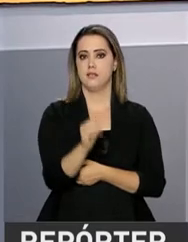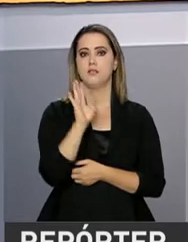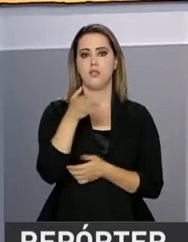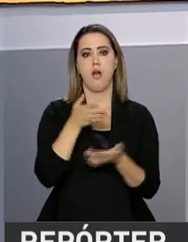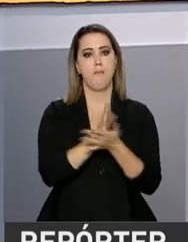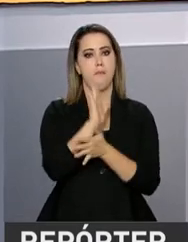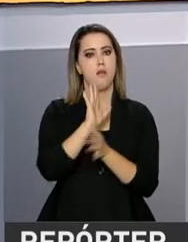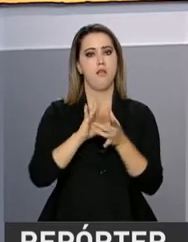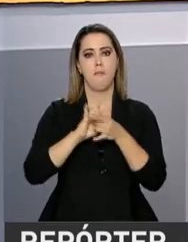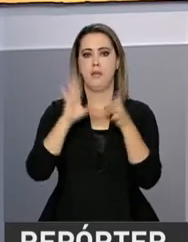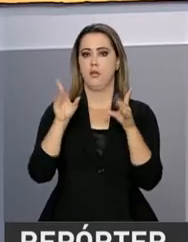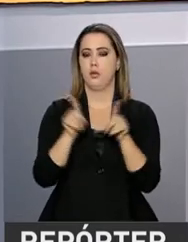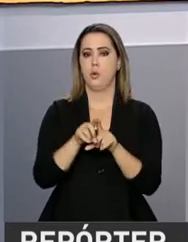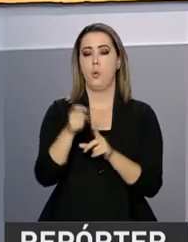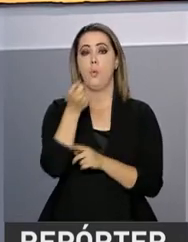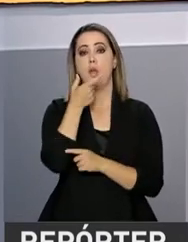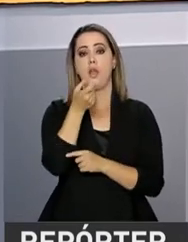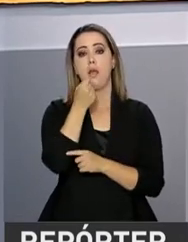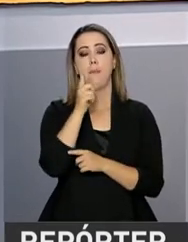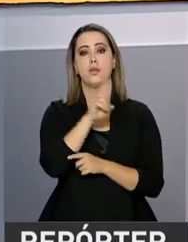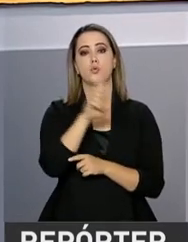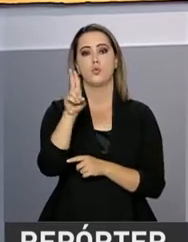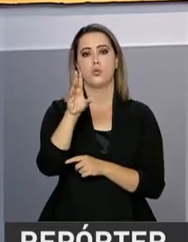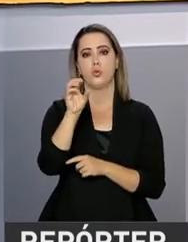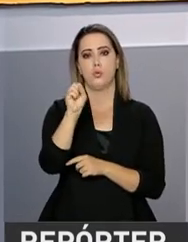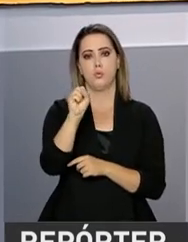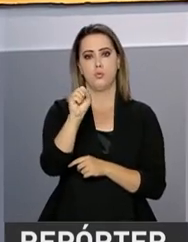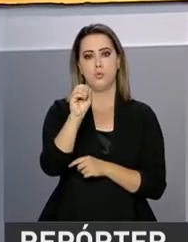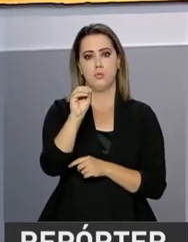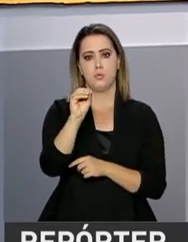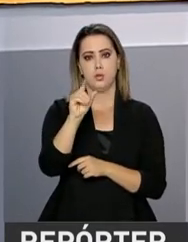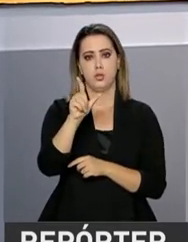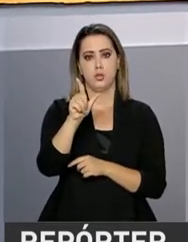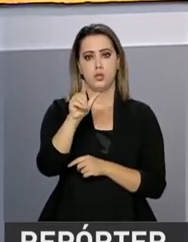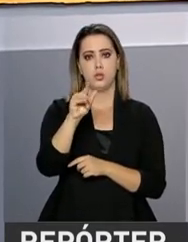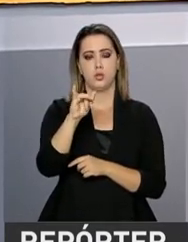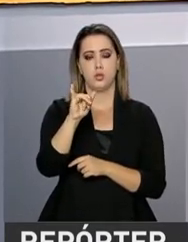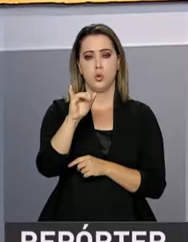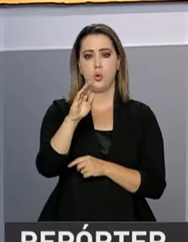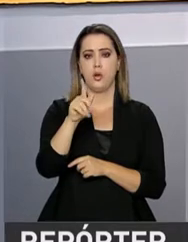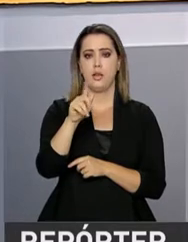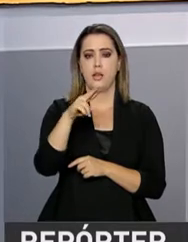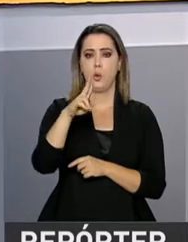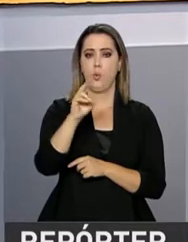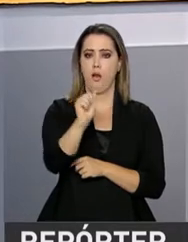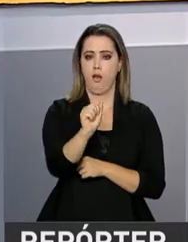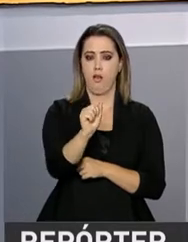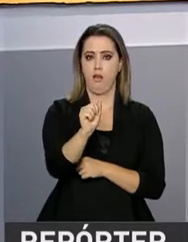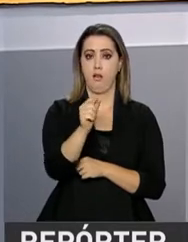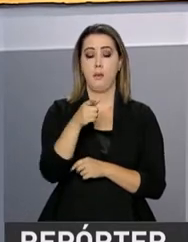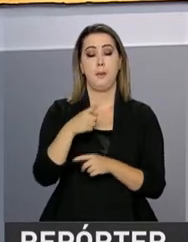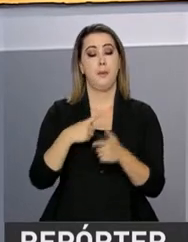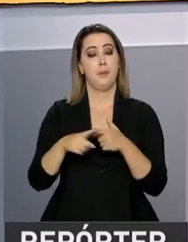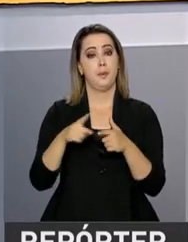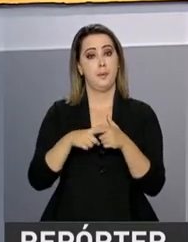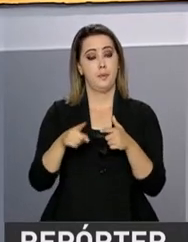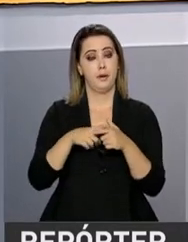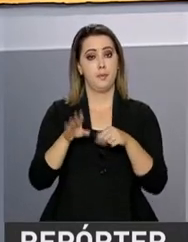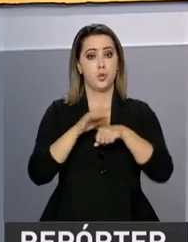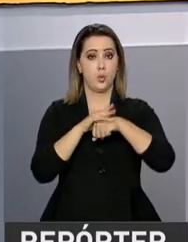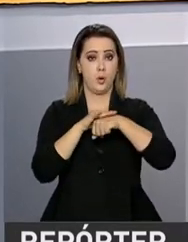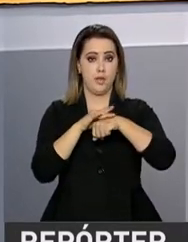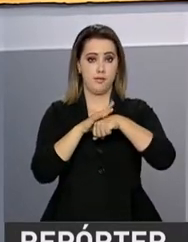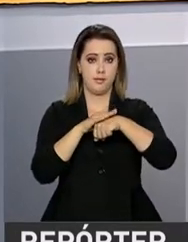inédito do medicamento sobre quatro indicado para o tratamento de diabetes tipo 2 o remédio agora é opção